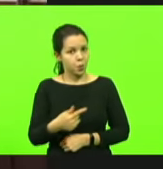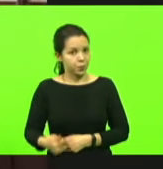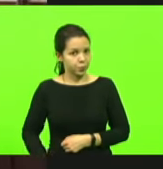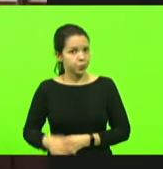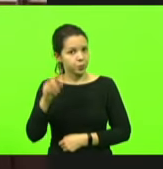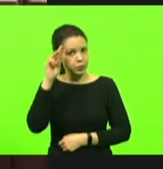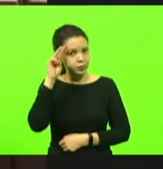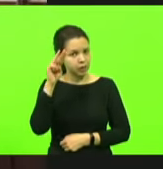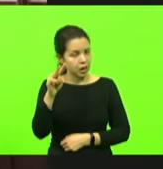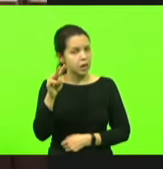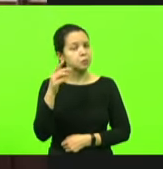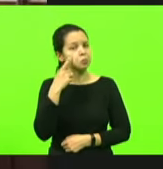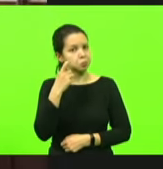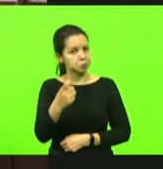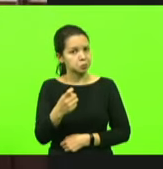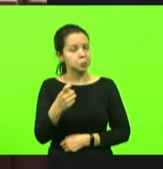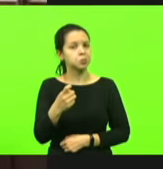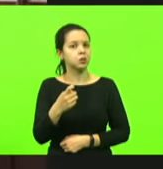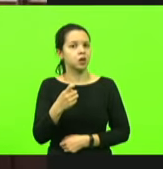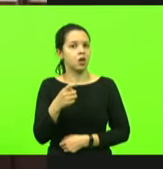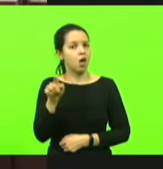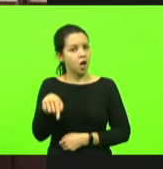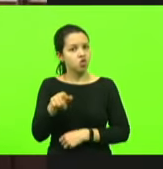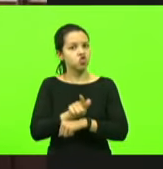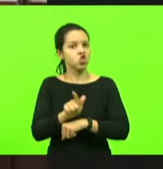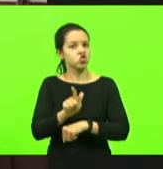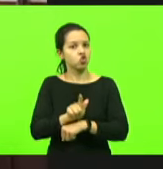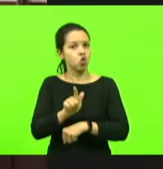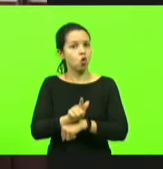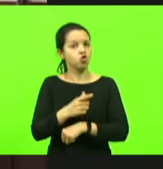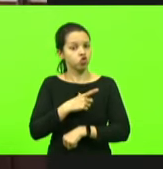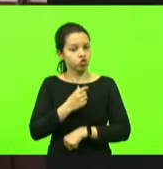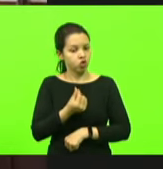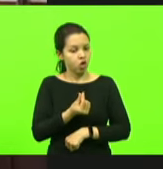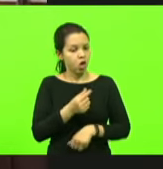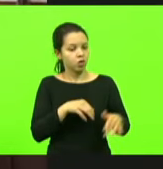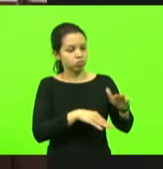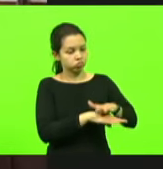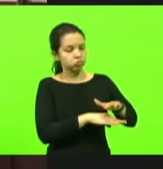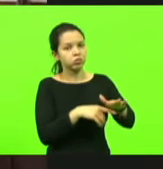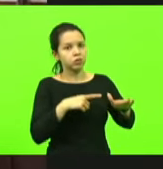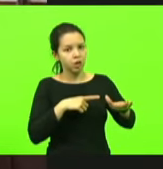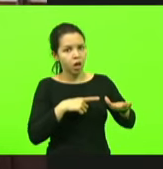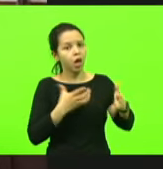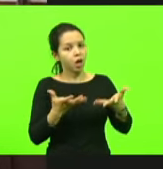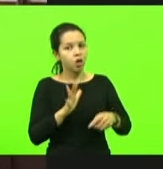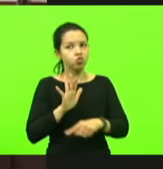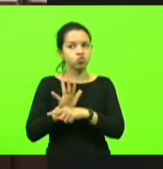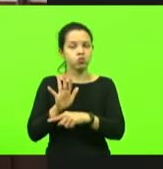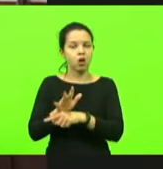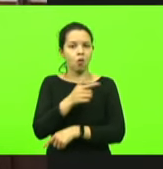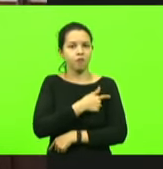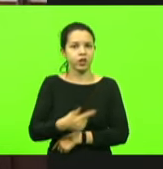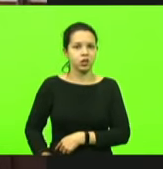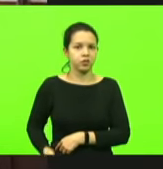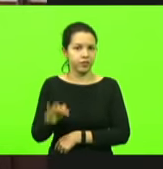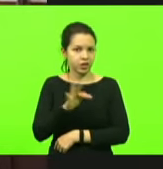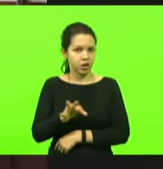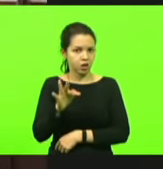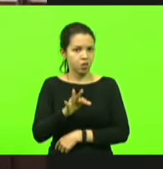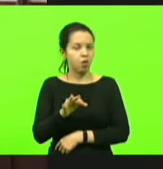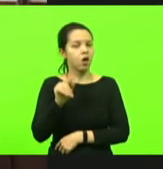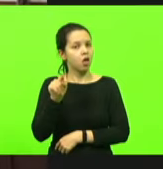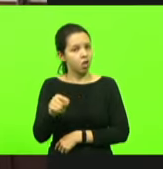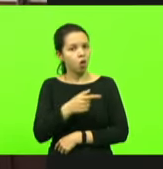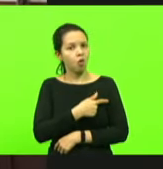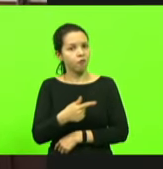interessante. Foi a posição de um gestor que tem o dinheiro em caixa e que quer ajudar o governo federal. O governador foi